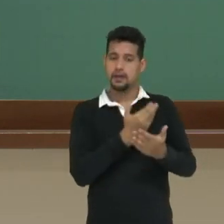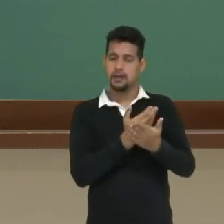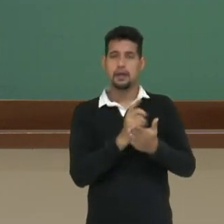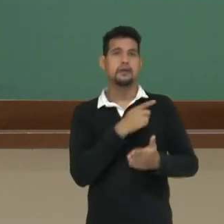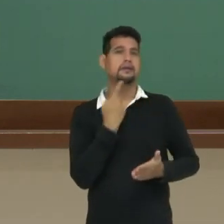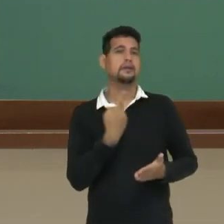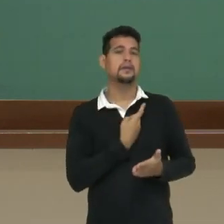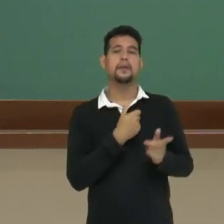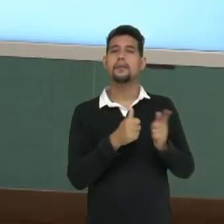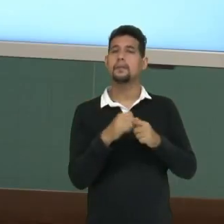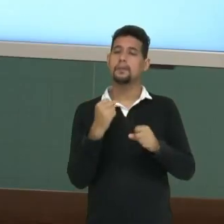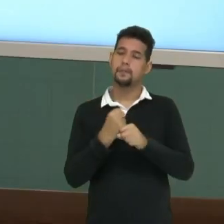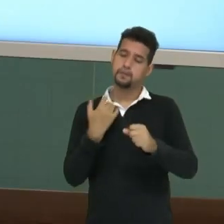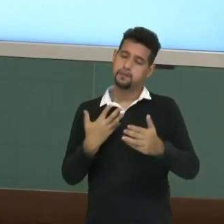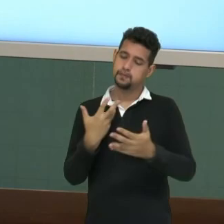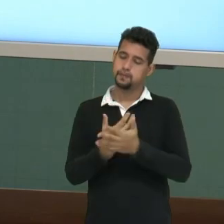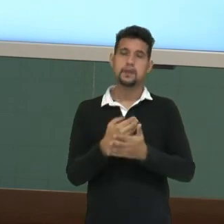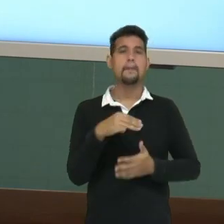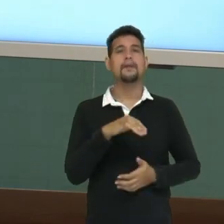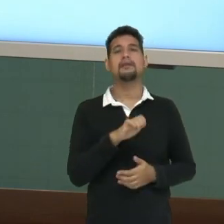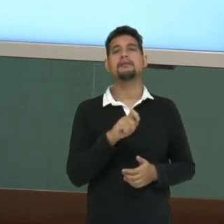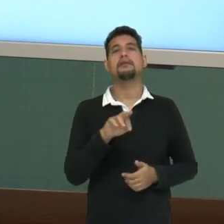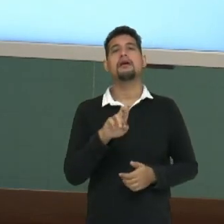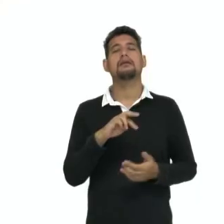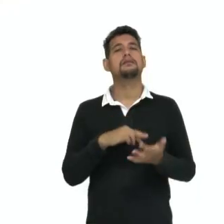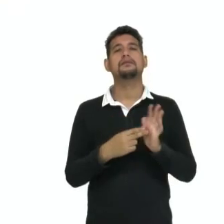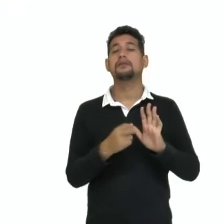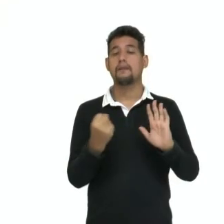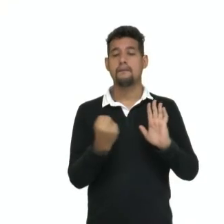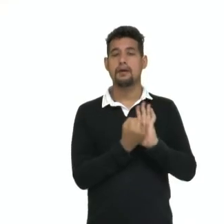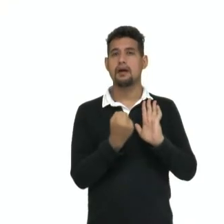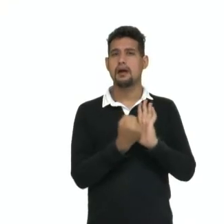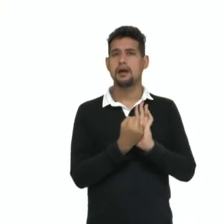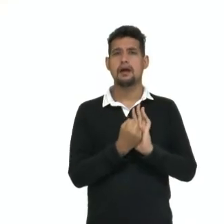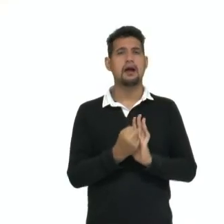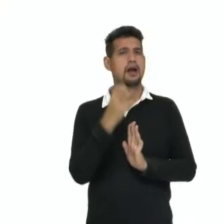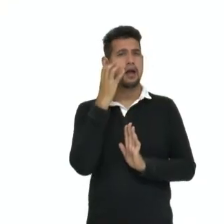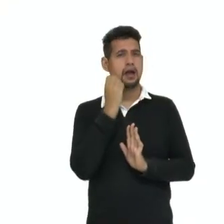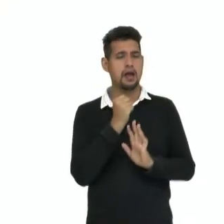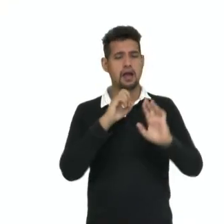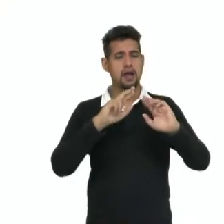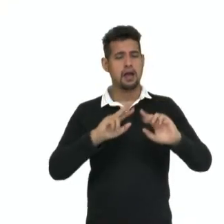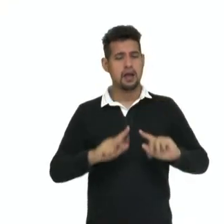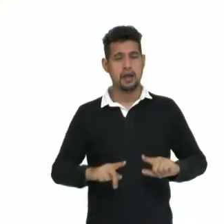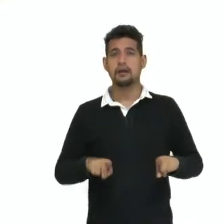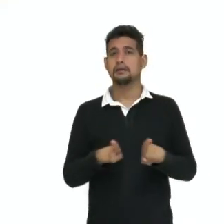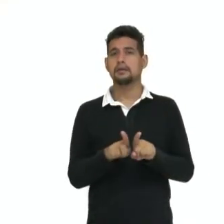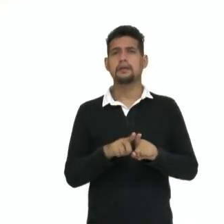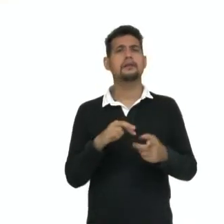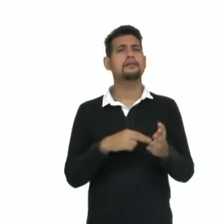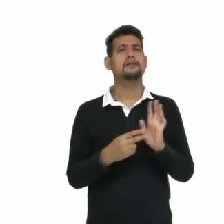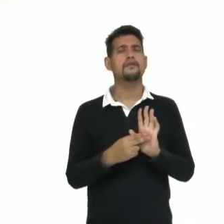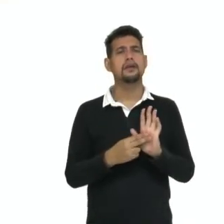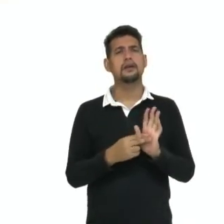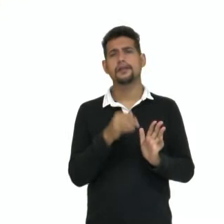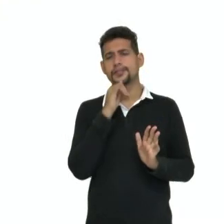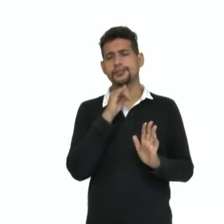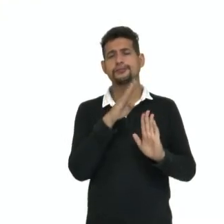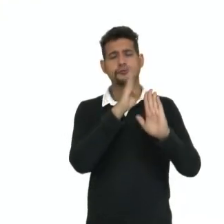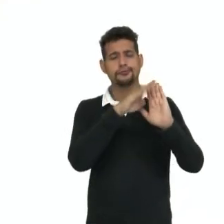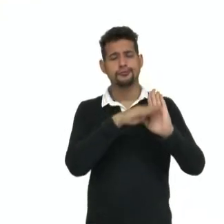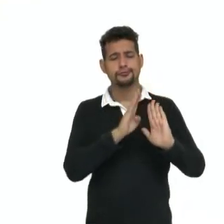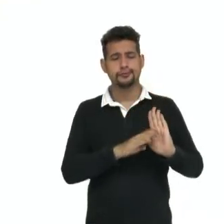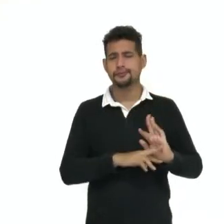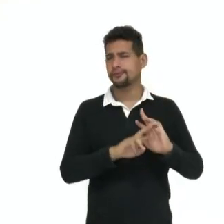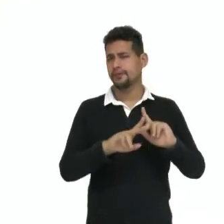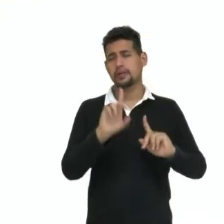estudamos os primeiros anos do regime militar, que foram marcados pela adoção de atos institucionais que foram retirando os direitos do